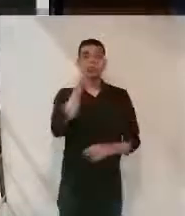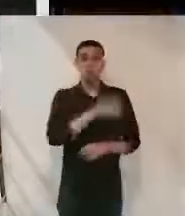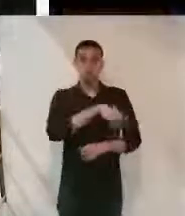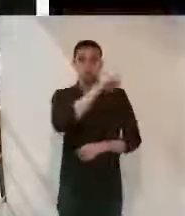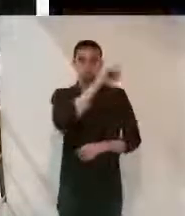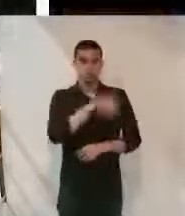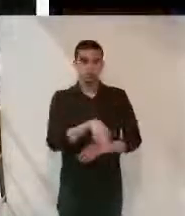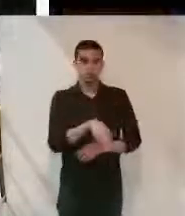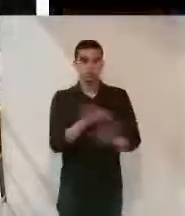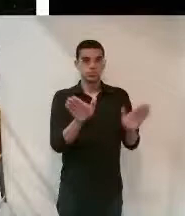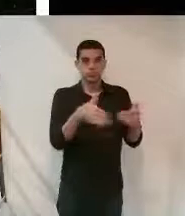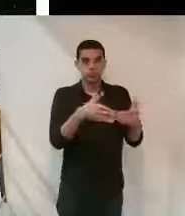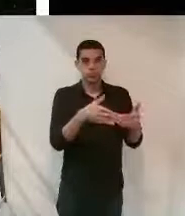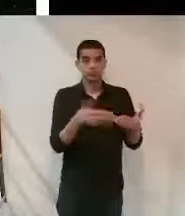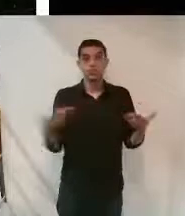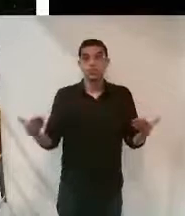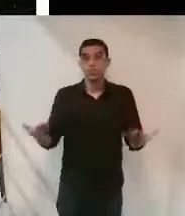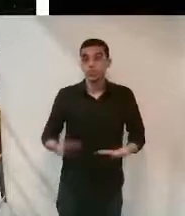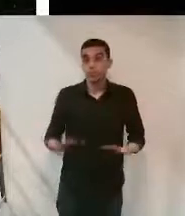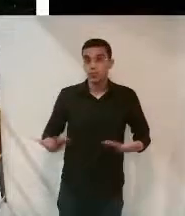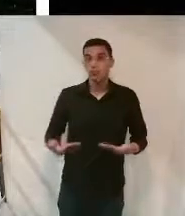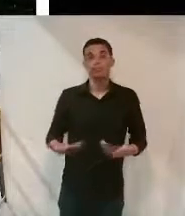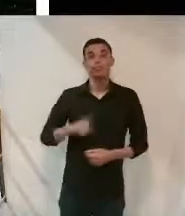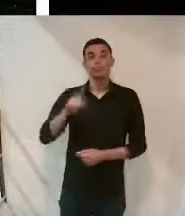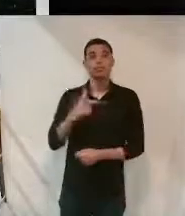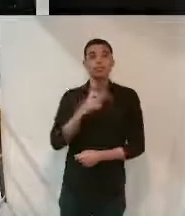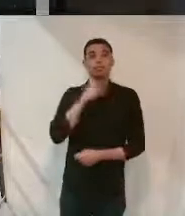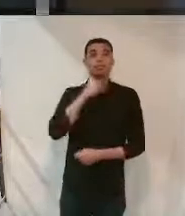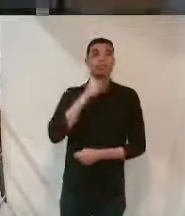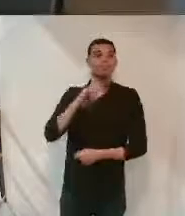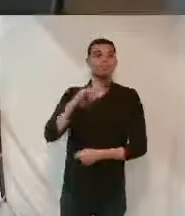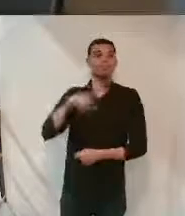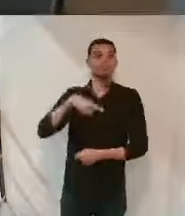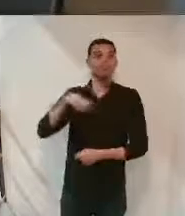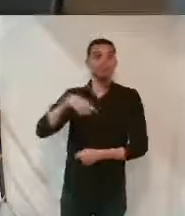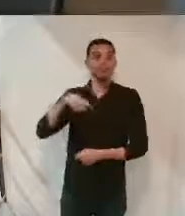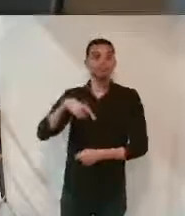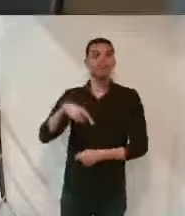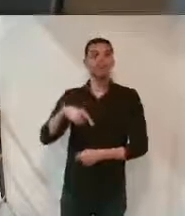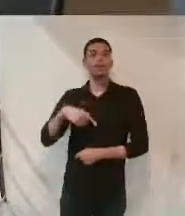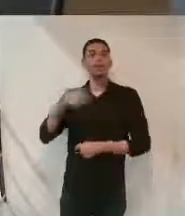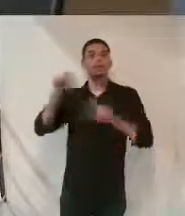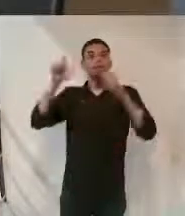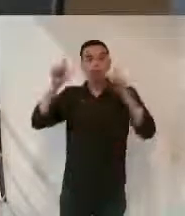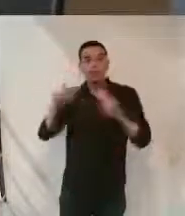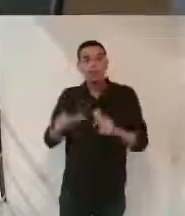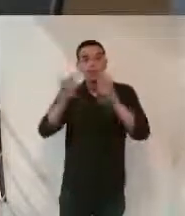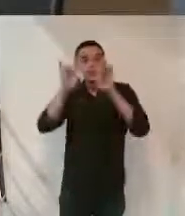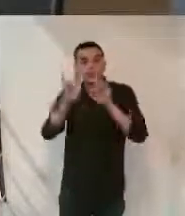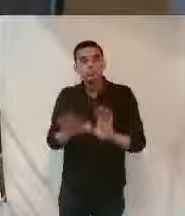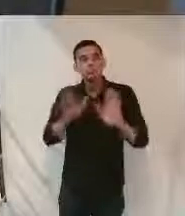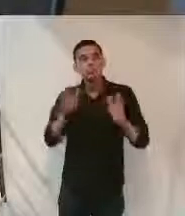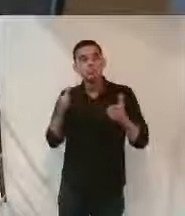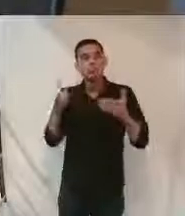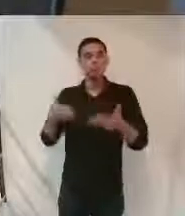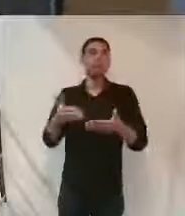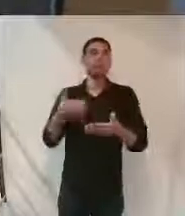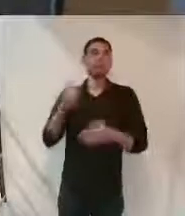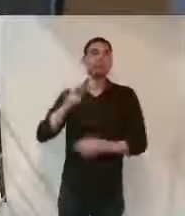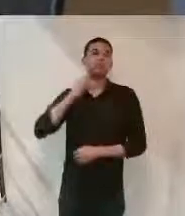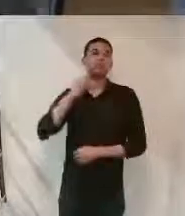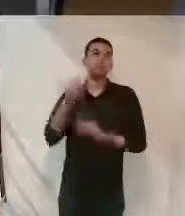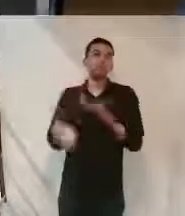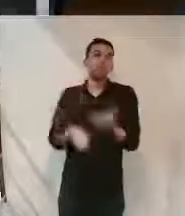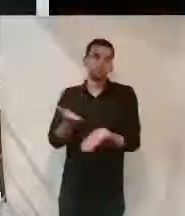encerrado, e hoje em Folgaz da Engazeira tem um aterro sanitário. Quer dizer, um município que saiu de